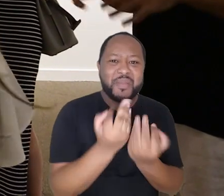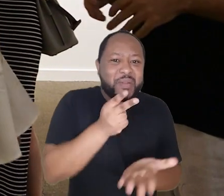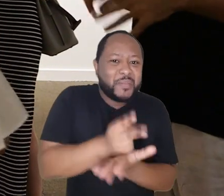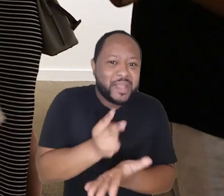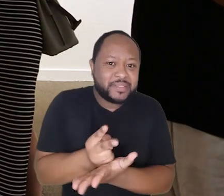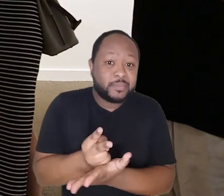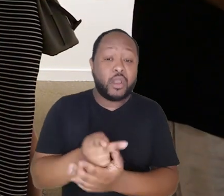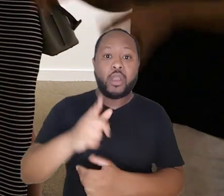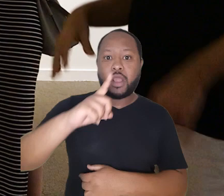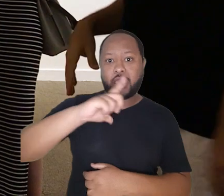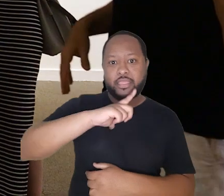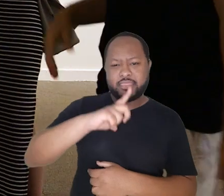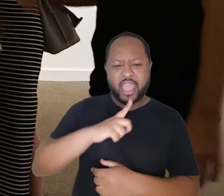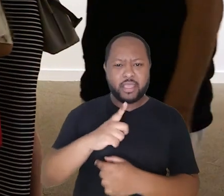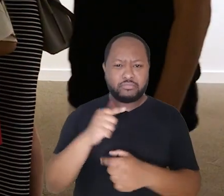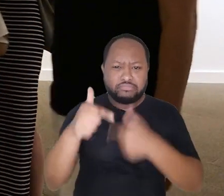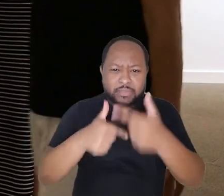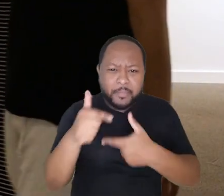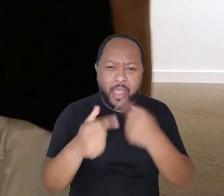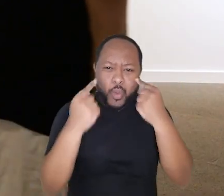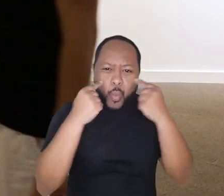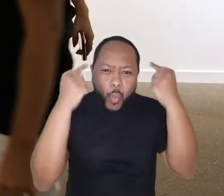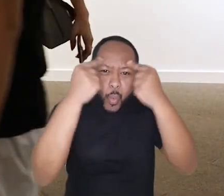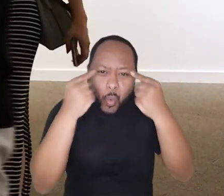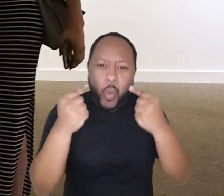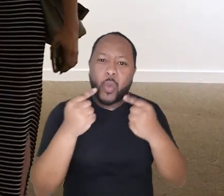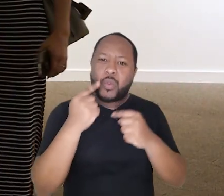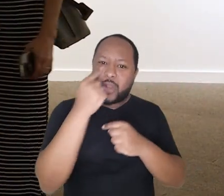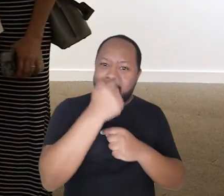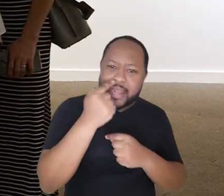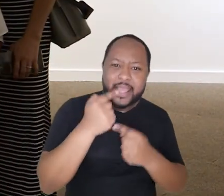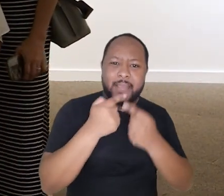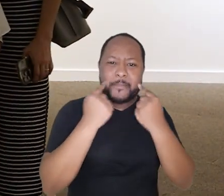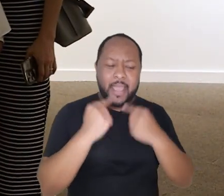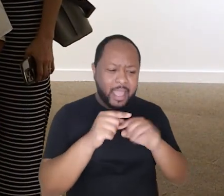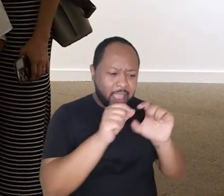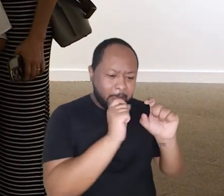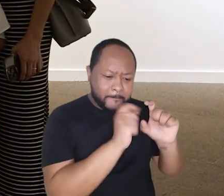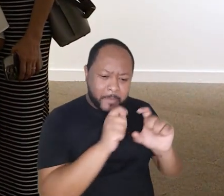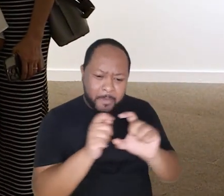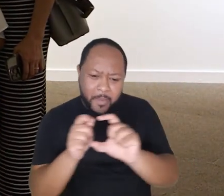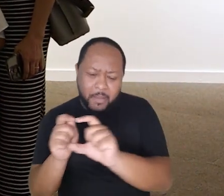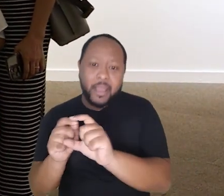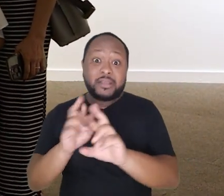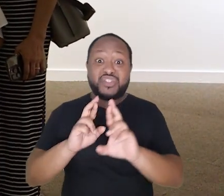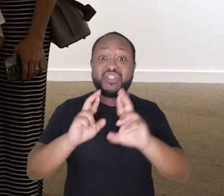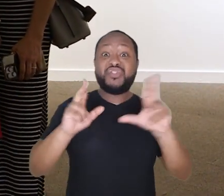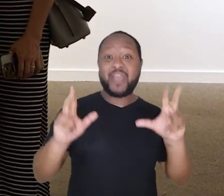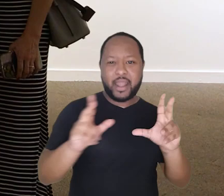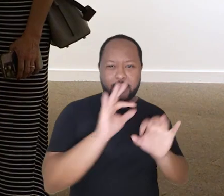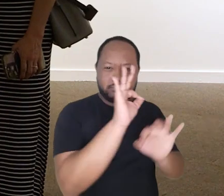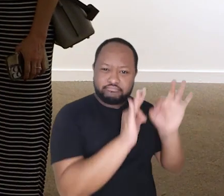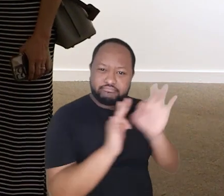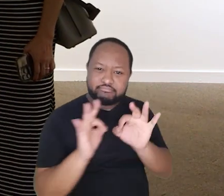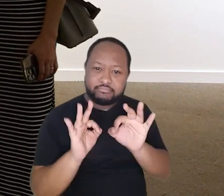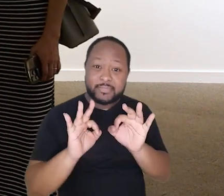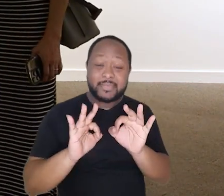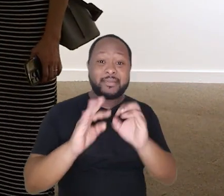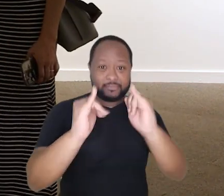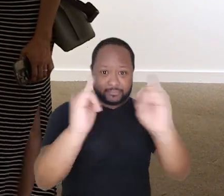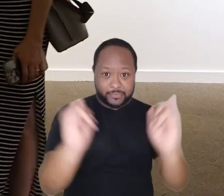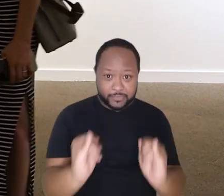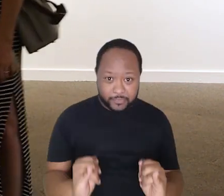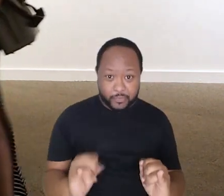os furinhos, os adornos, e até o nome do Américo que ele grava na cerâmica, que está